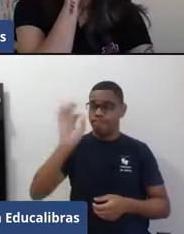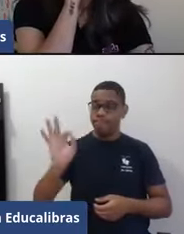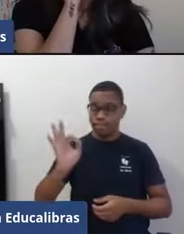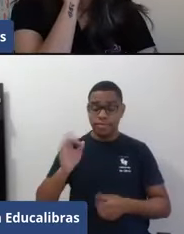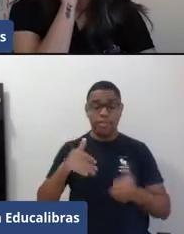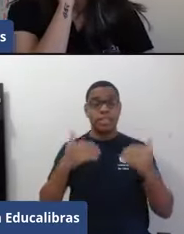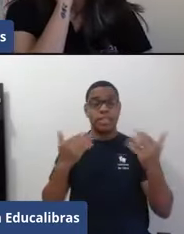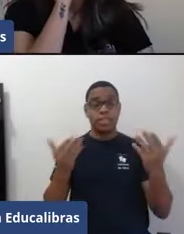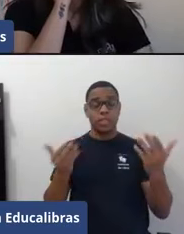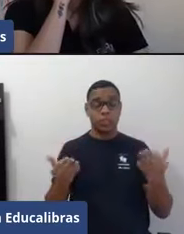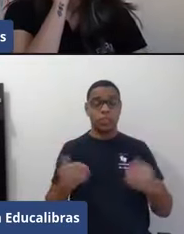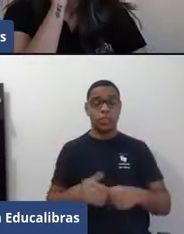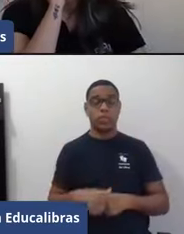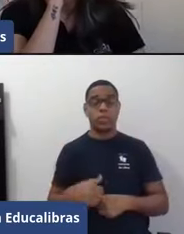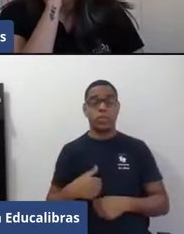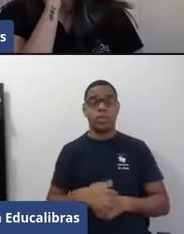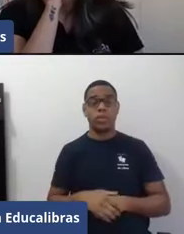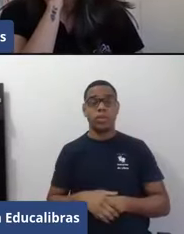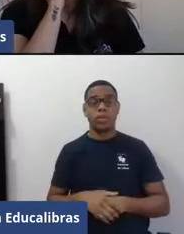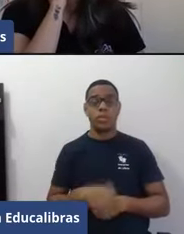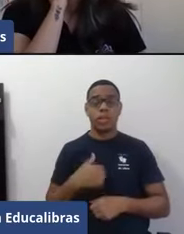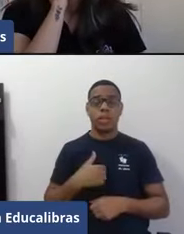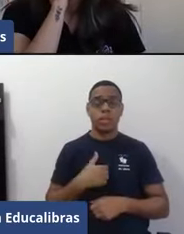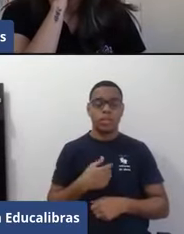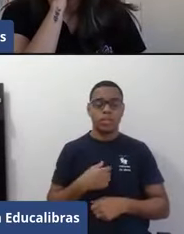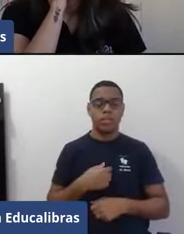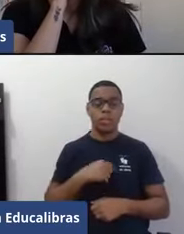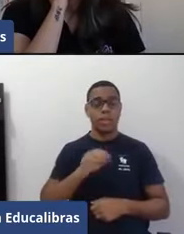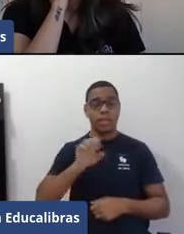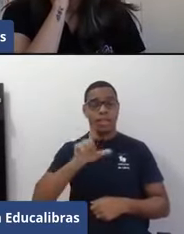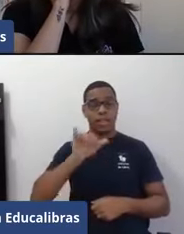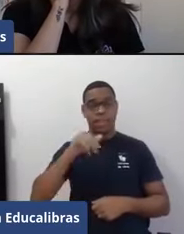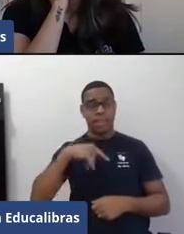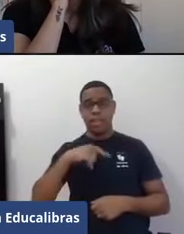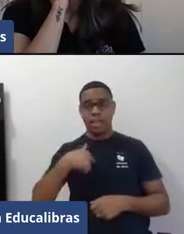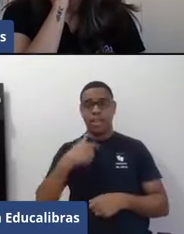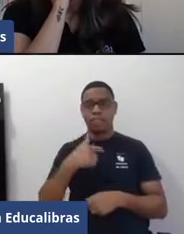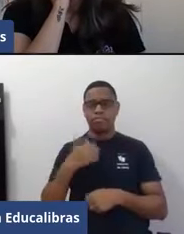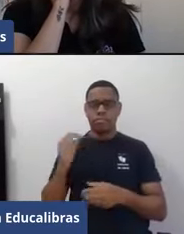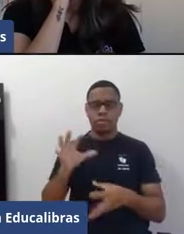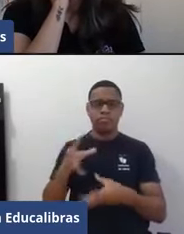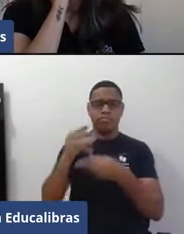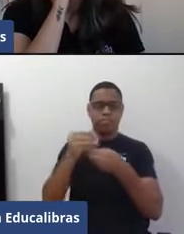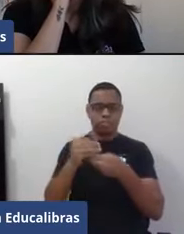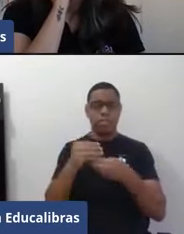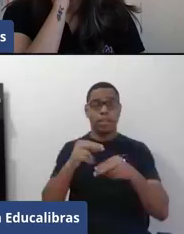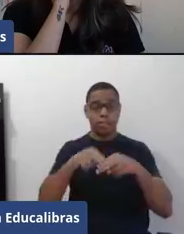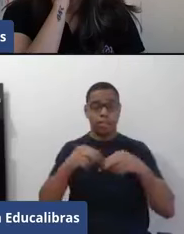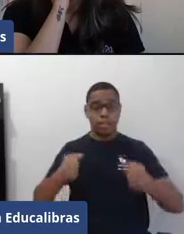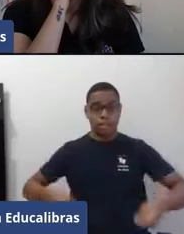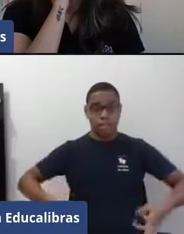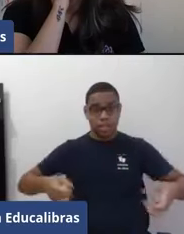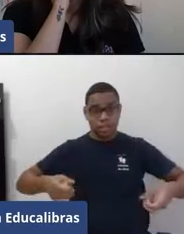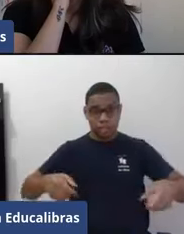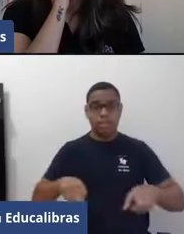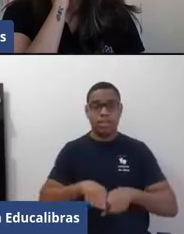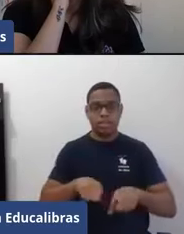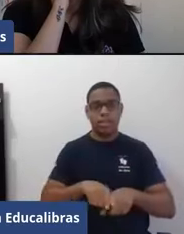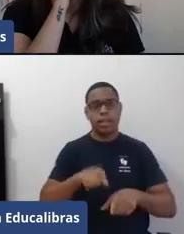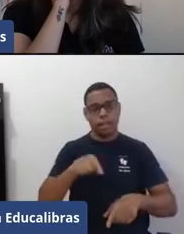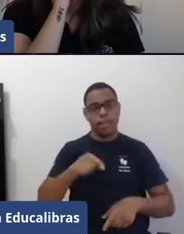assim, eu gostaria de completar um pouco a fala da Eliane do seguinte, referente às cadeiras de rodas. É uma outra questão, assim,